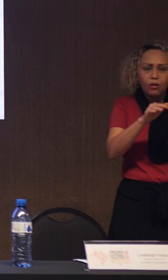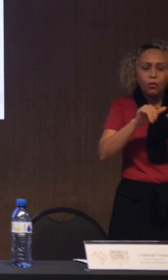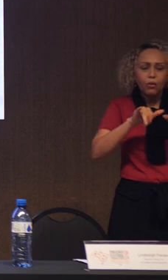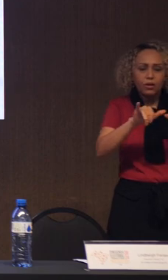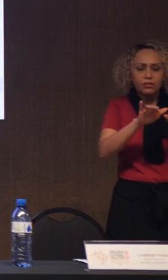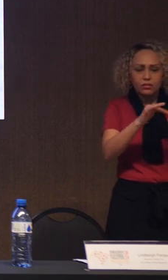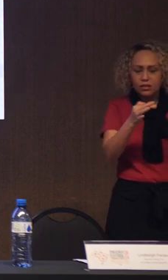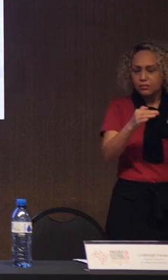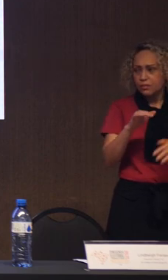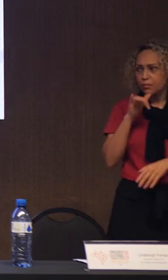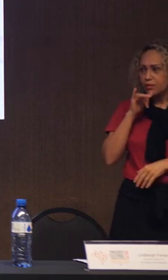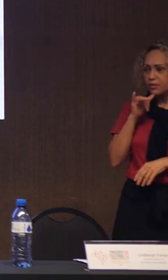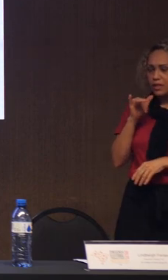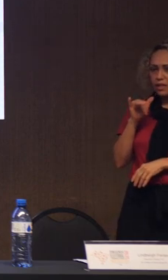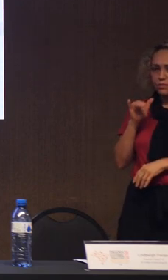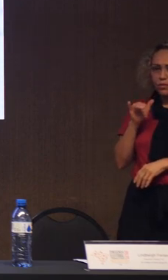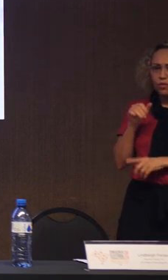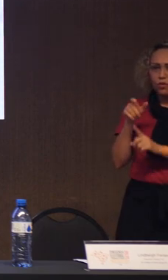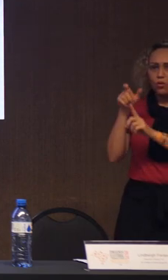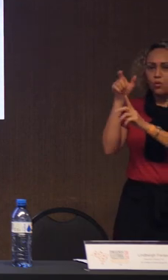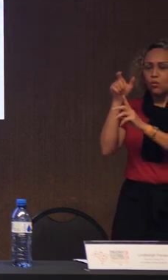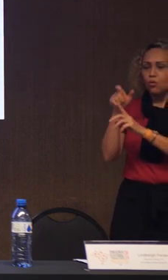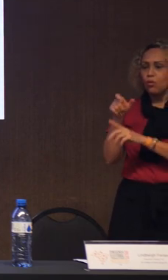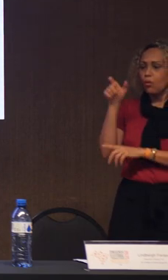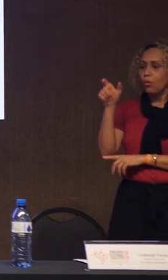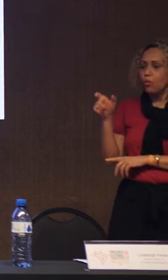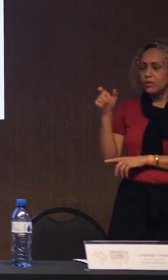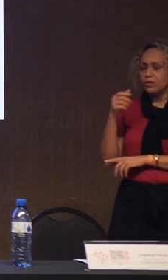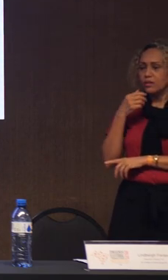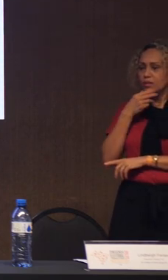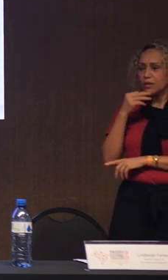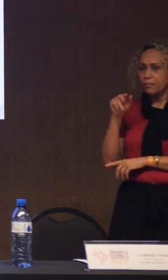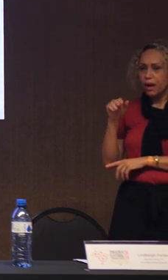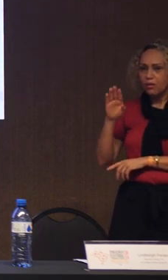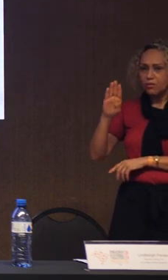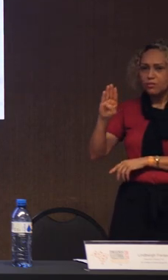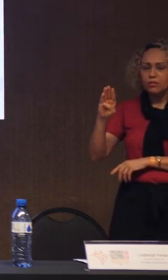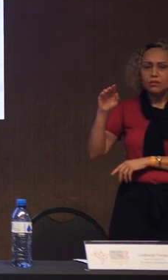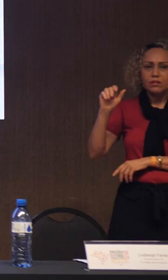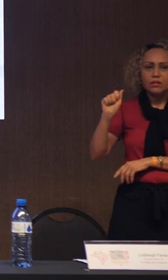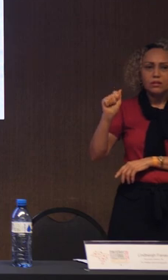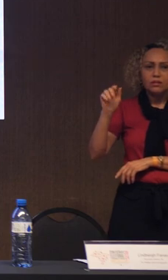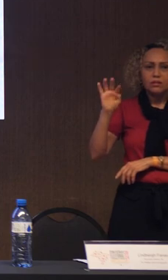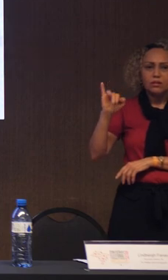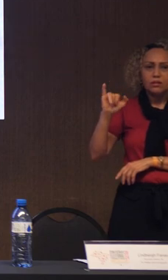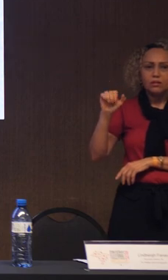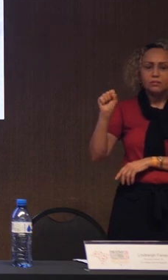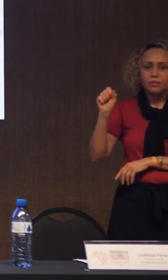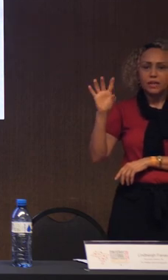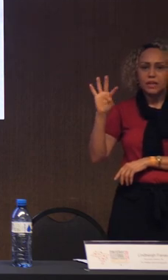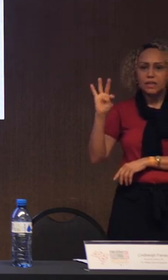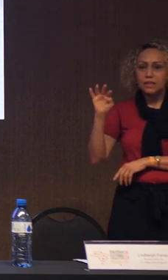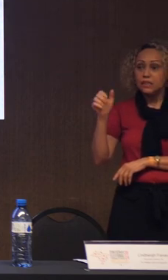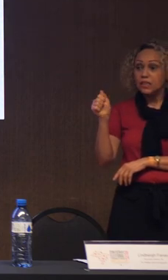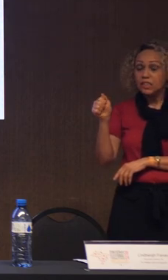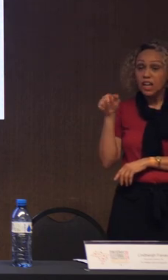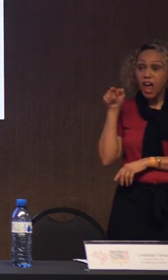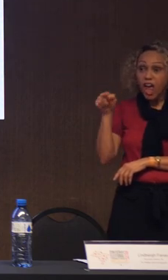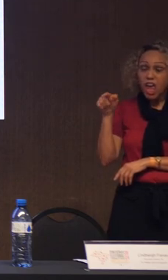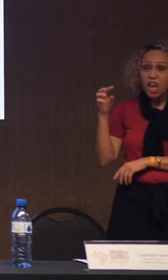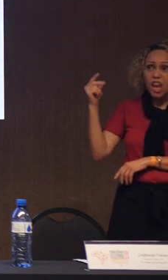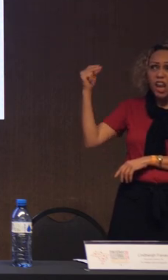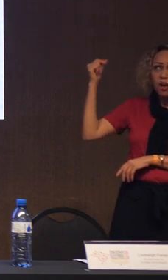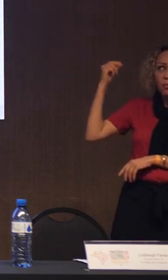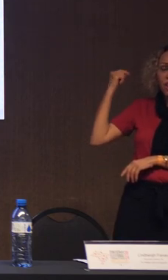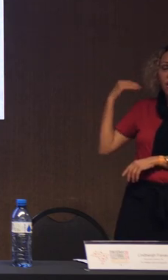potência do mundo em produção de carnes e de proteína